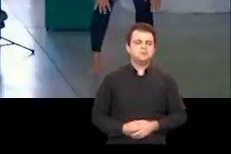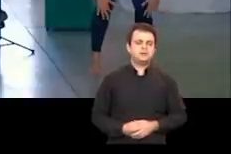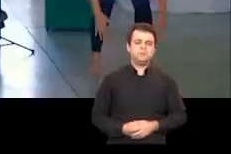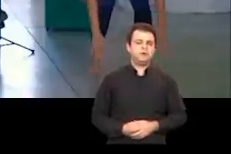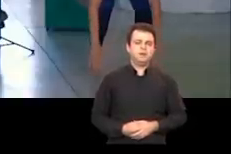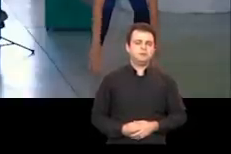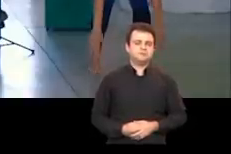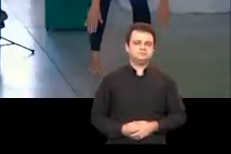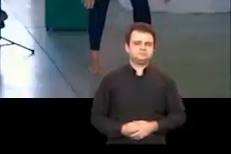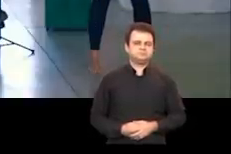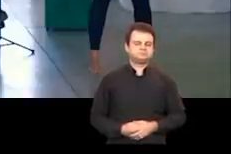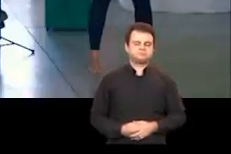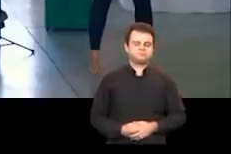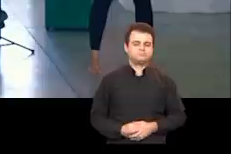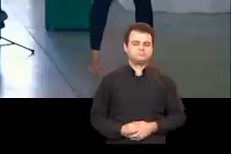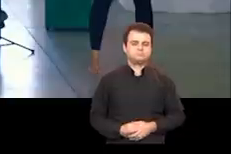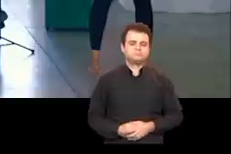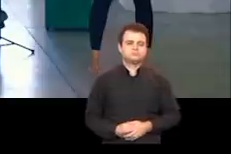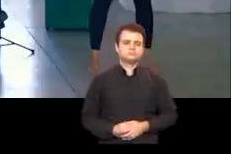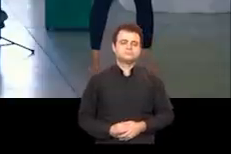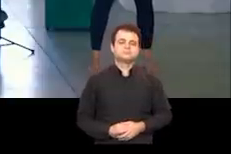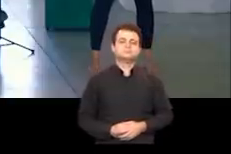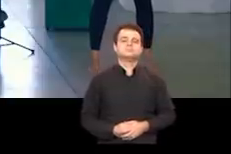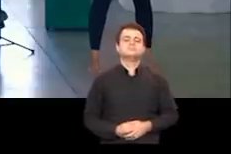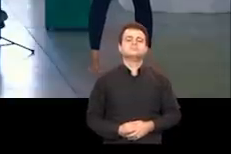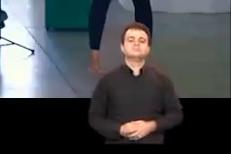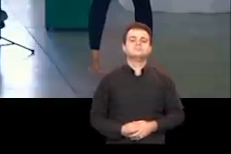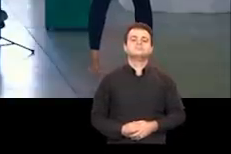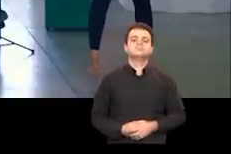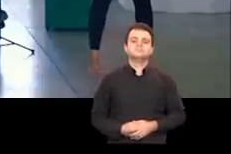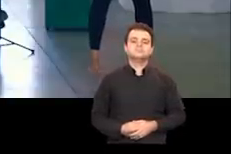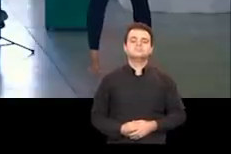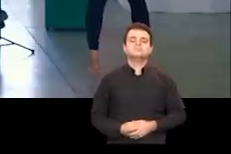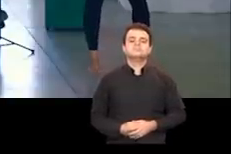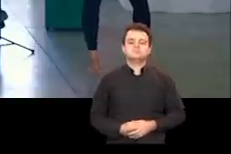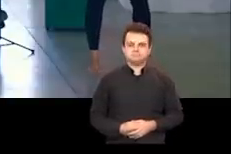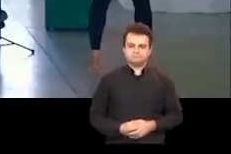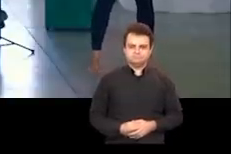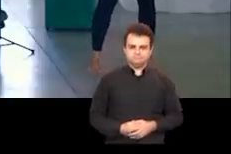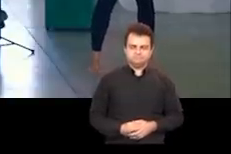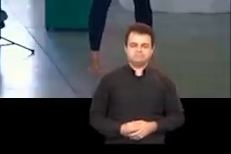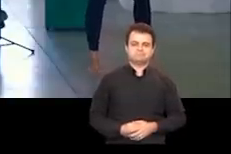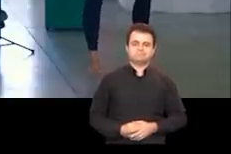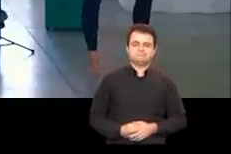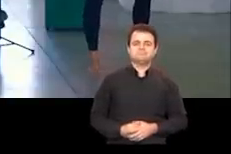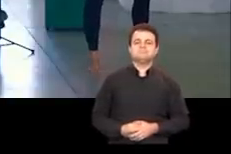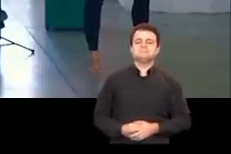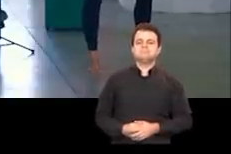joelho e pé, braço, cotovelo, pulso e mão.